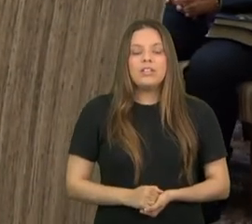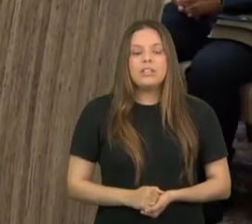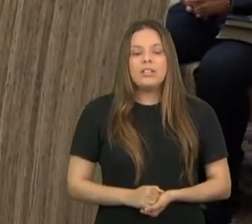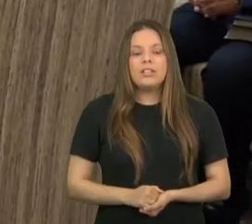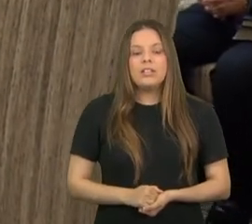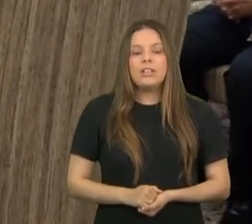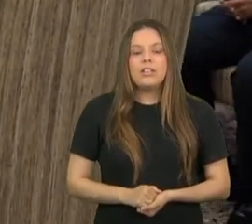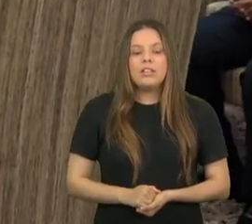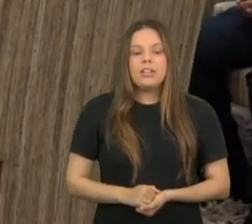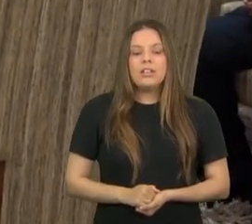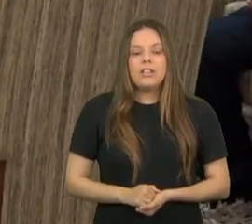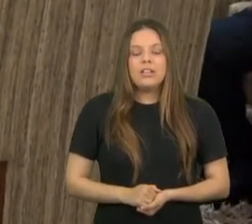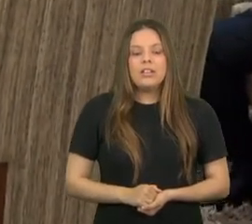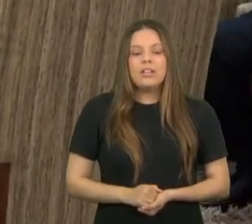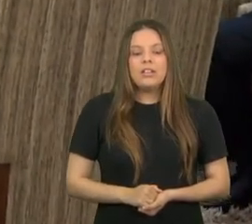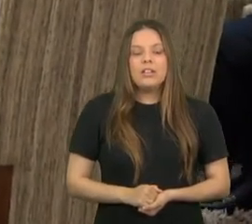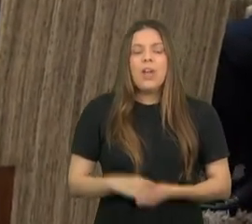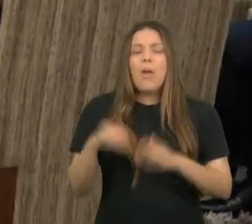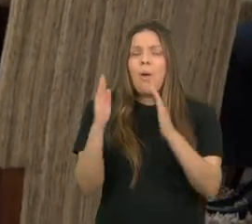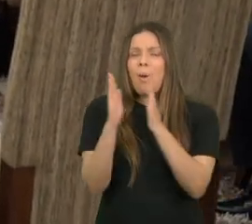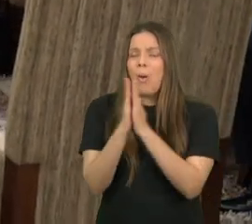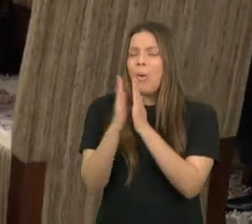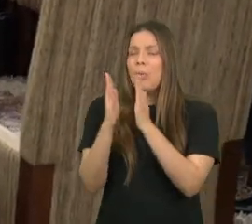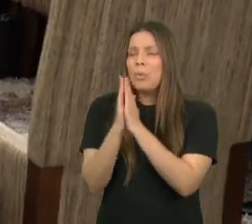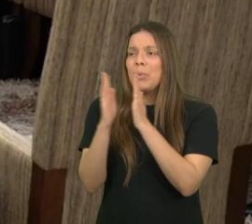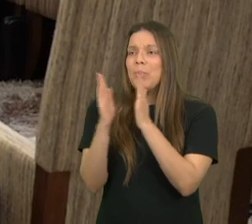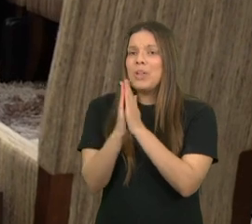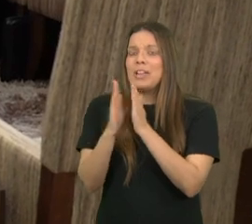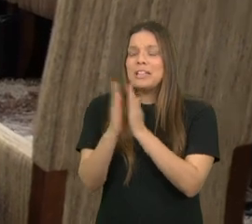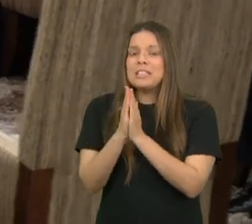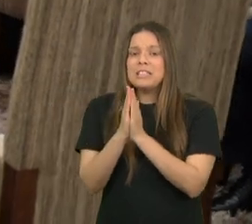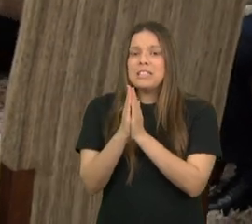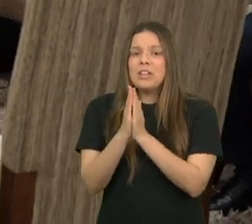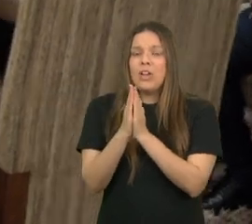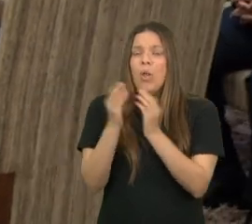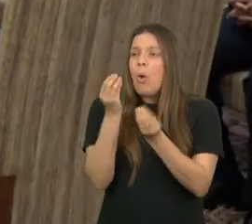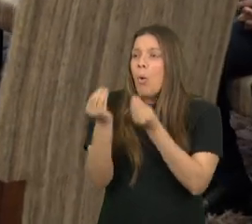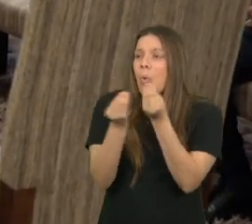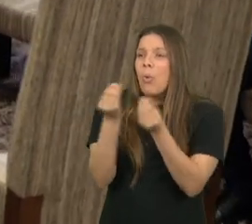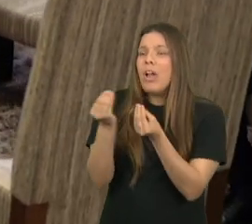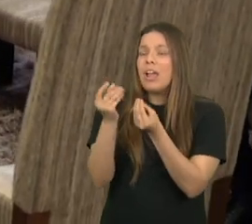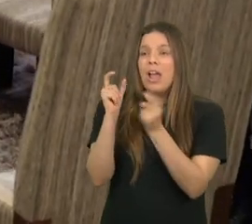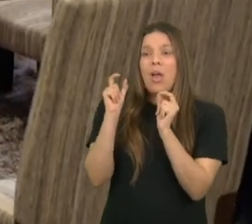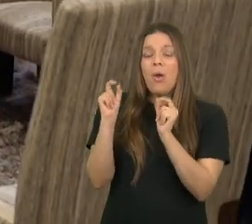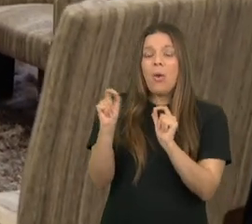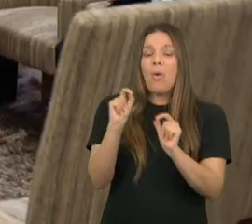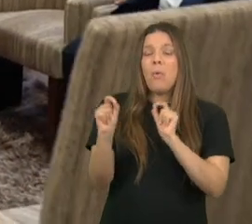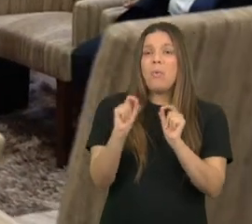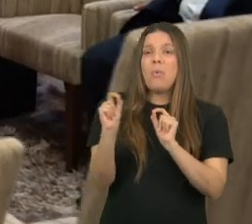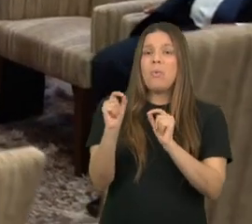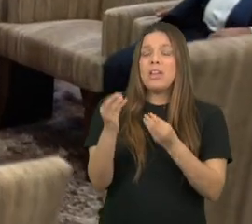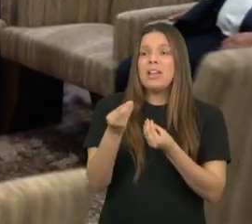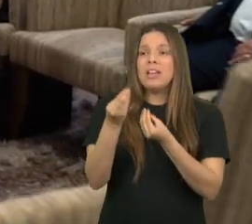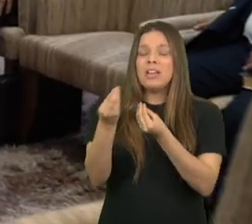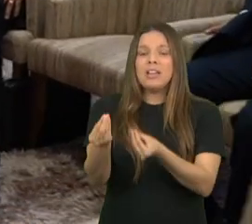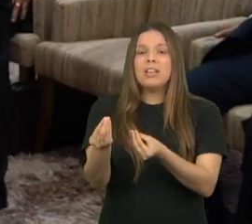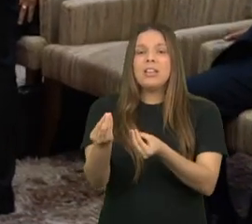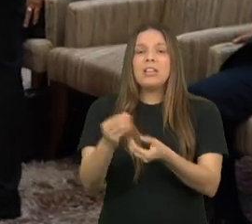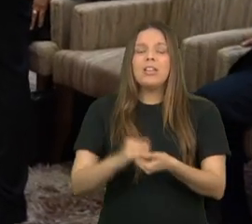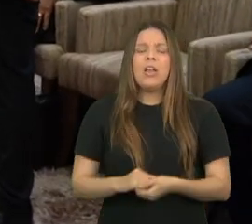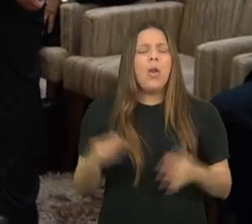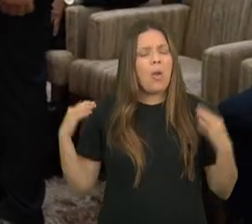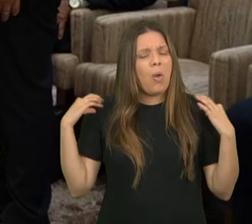a gente orou muito para saber o que é que a gente vai dar a ele. Um terno com o tempo se lava, vai